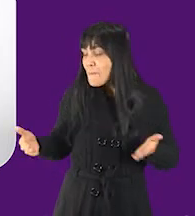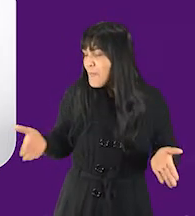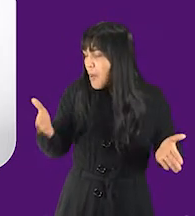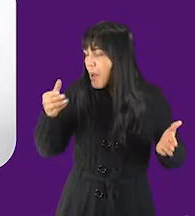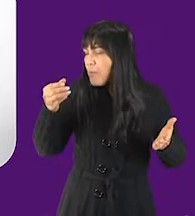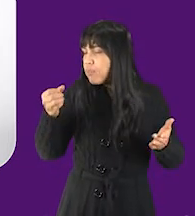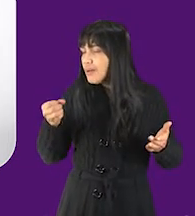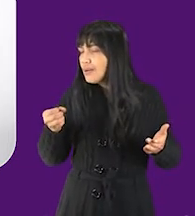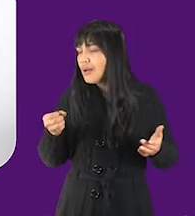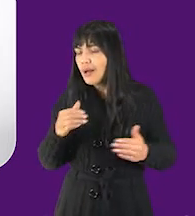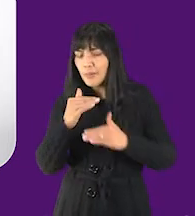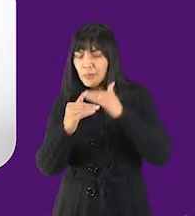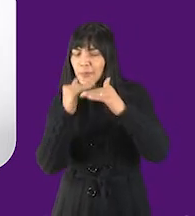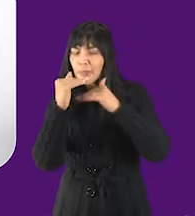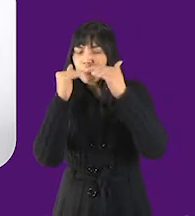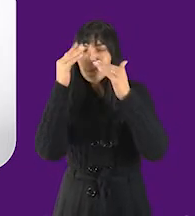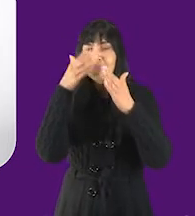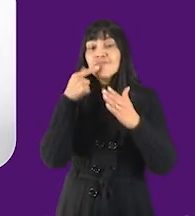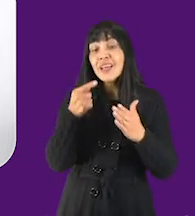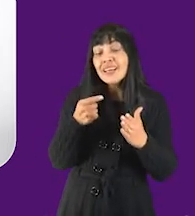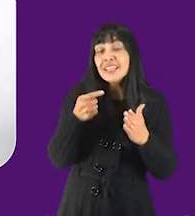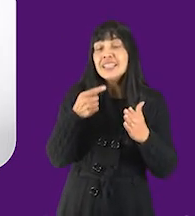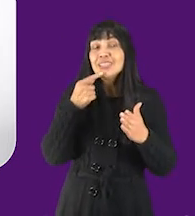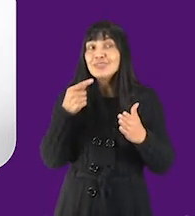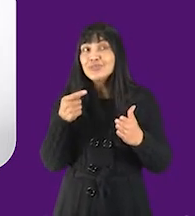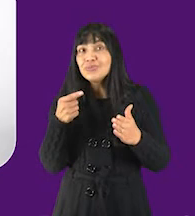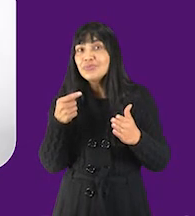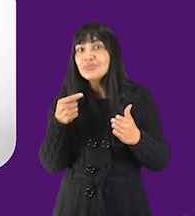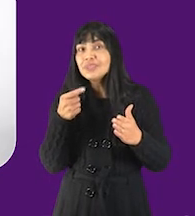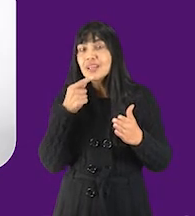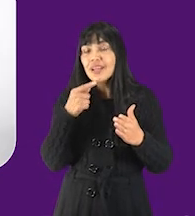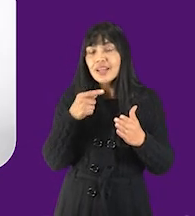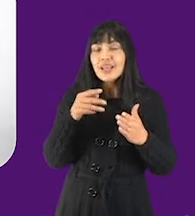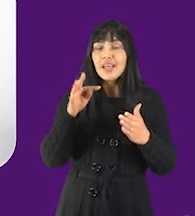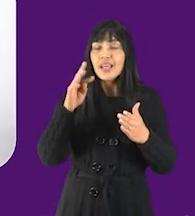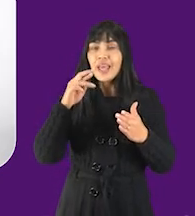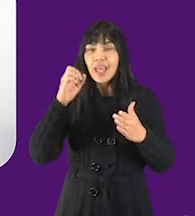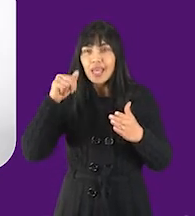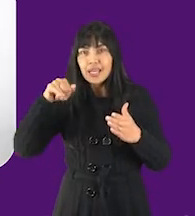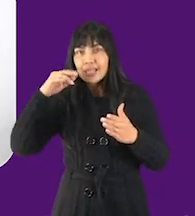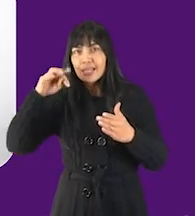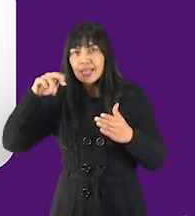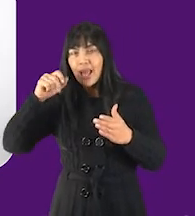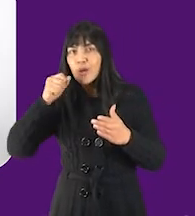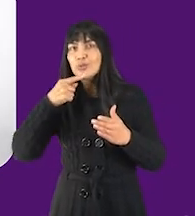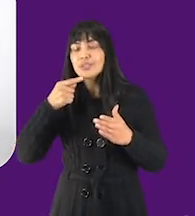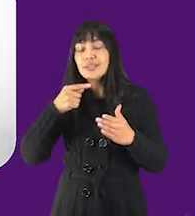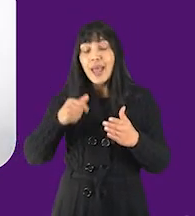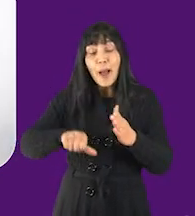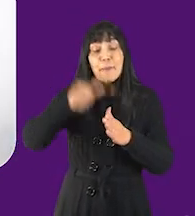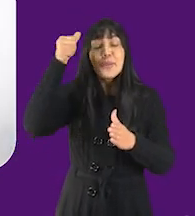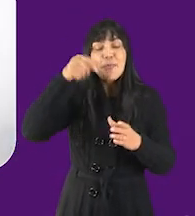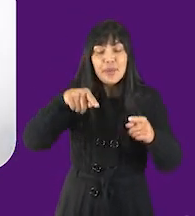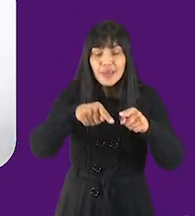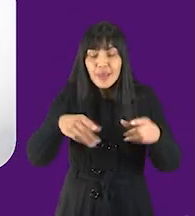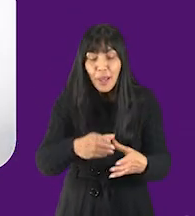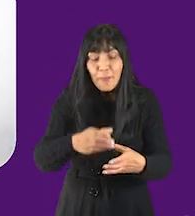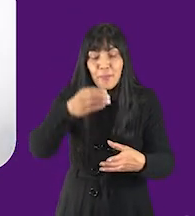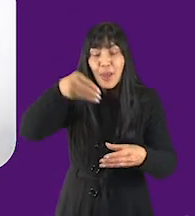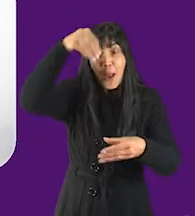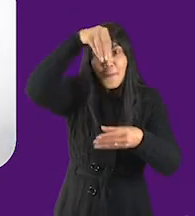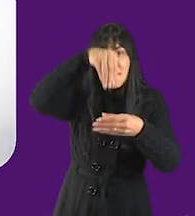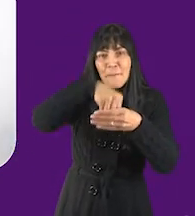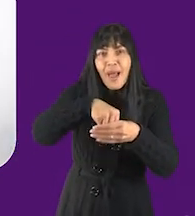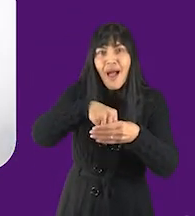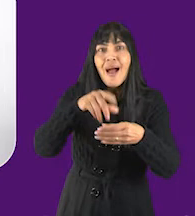no futuro, né? Nós surgimos de uma inovação do fundador, chamado Rubenhausen, com a criação da primeira embalagem que permitiu